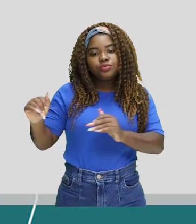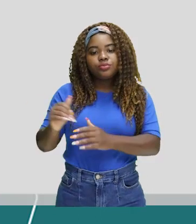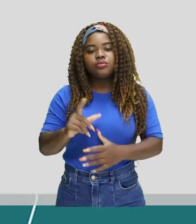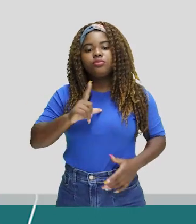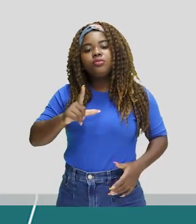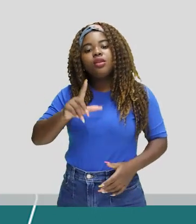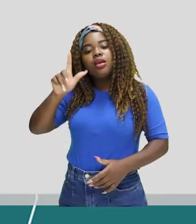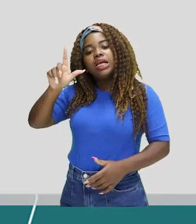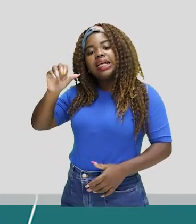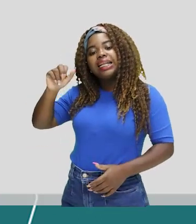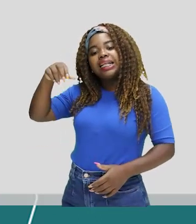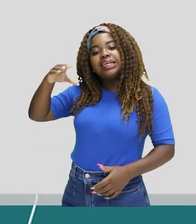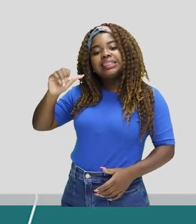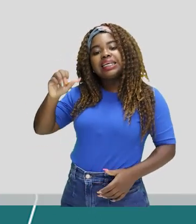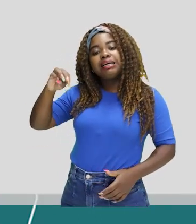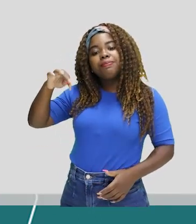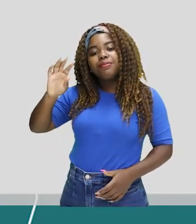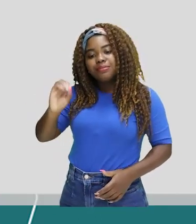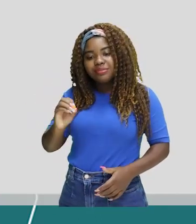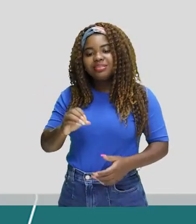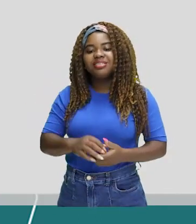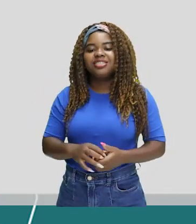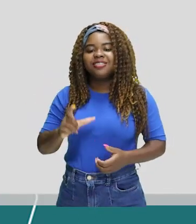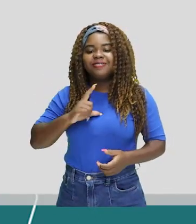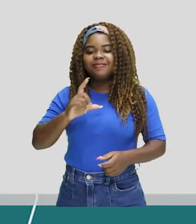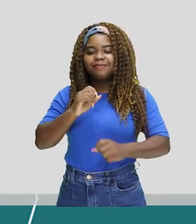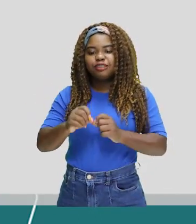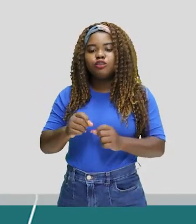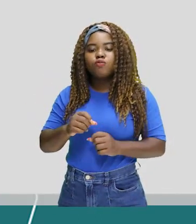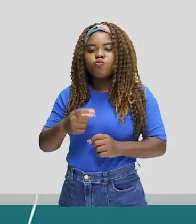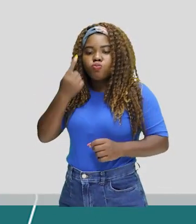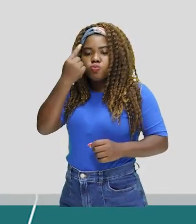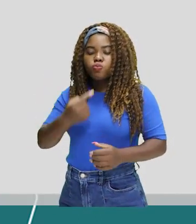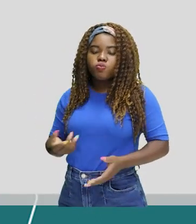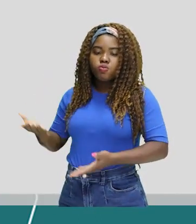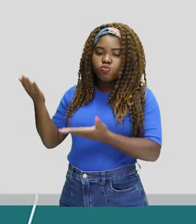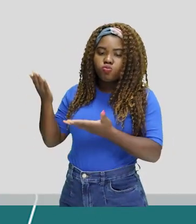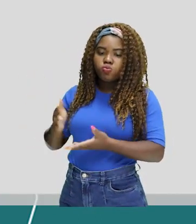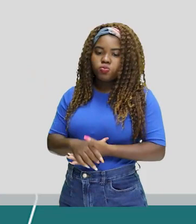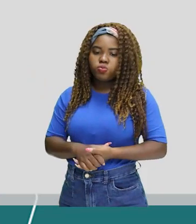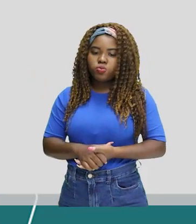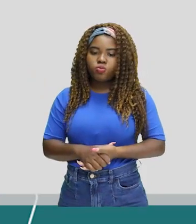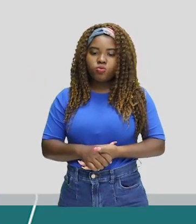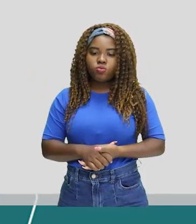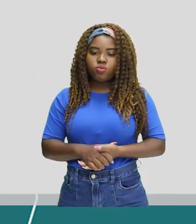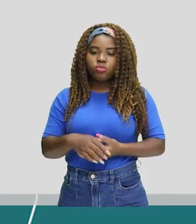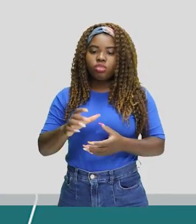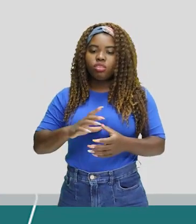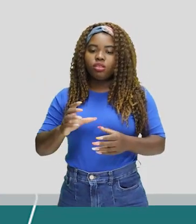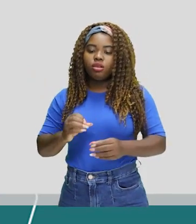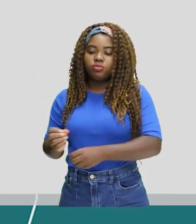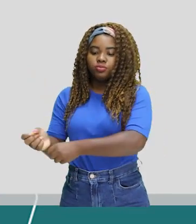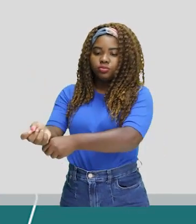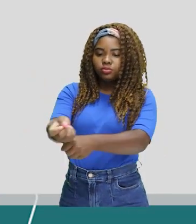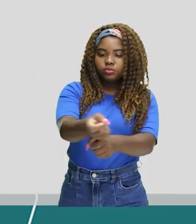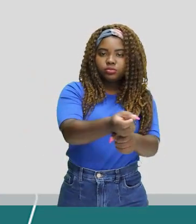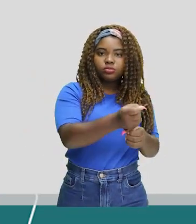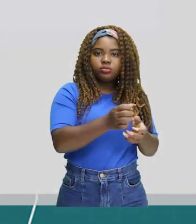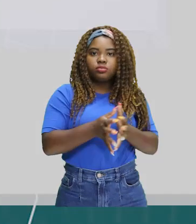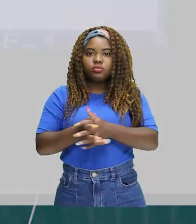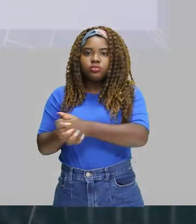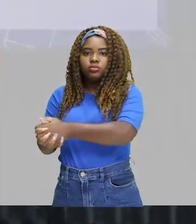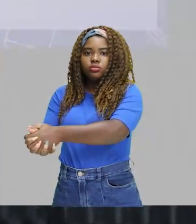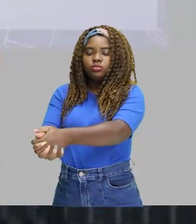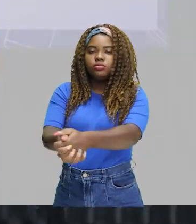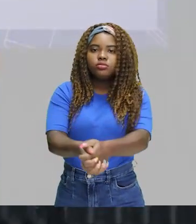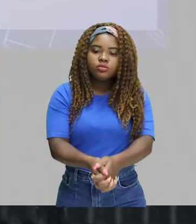O lançamento em si parte das pernas em continuidade aos giros, impulsionando o quadril e o tronco. Tá aí a imagem, ó. Olha